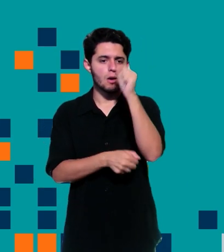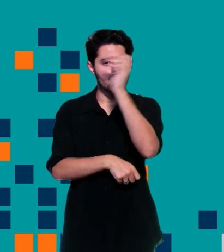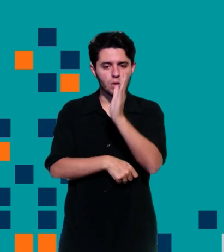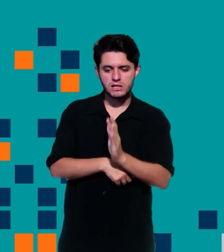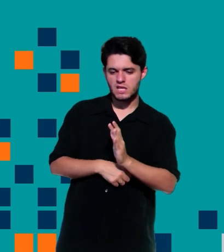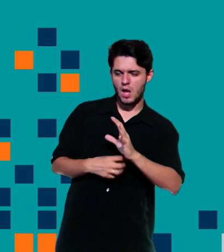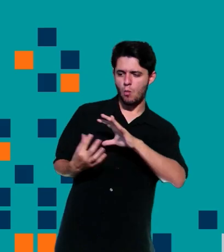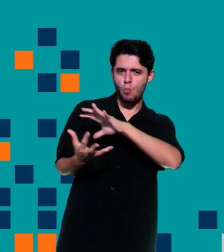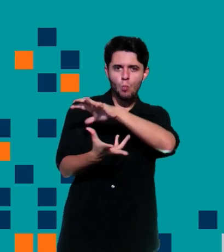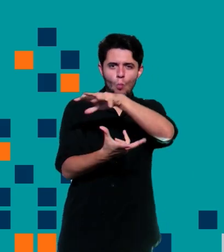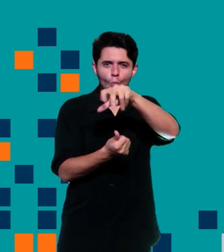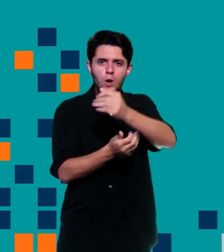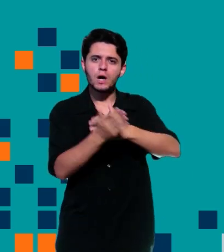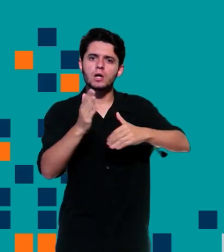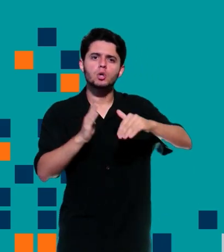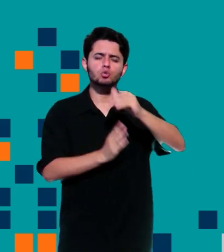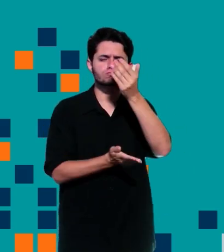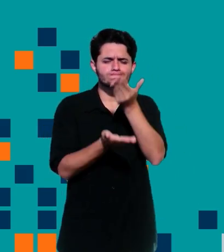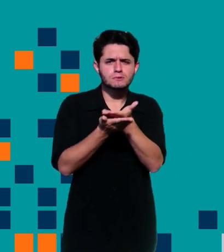Então,